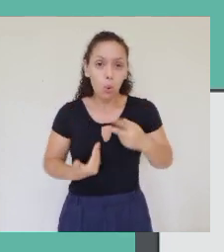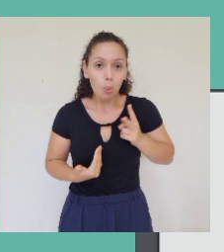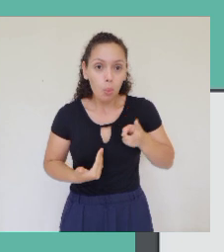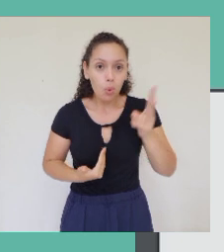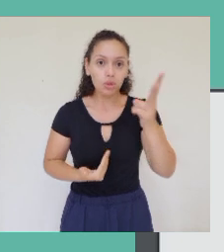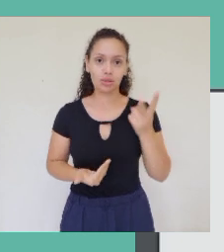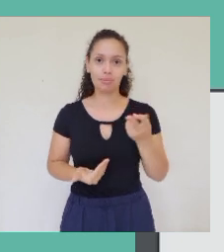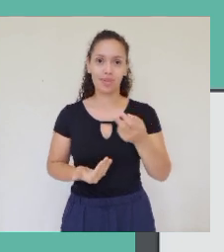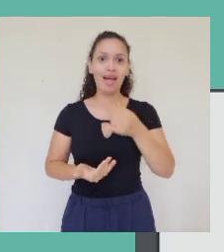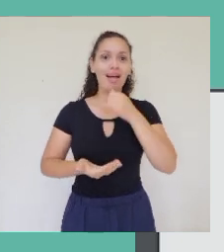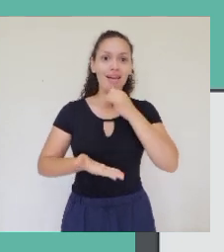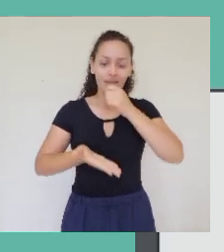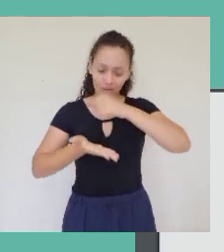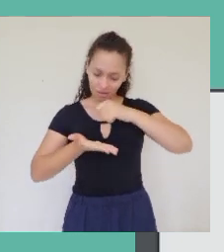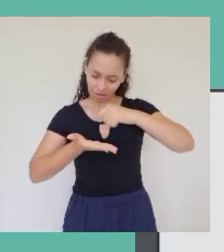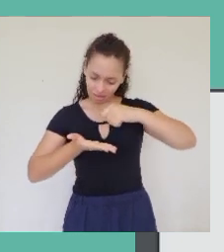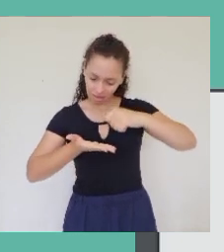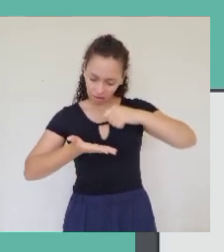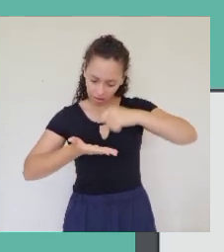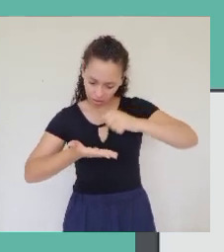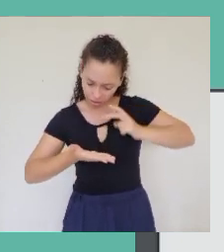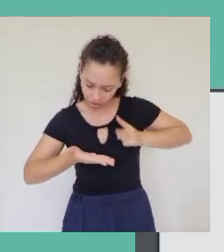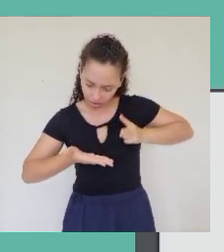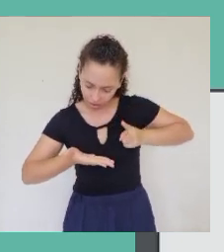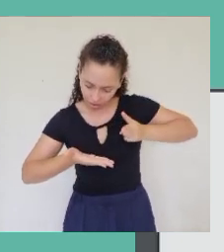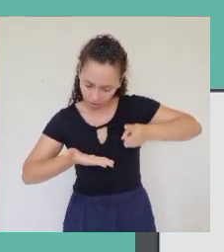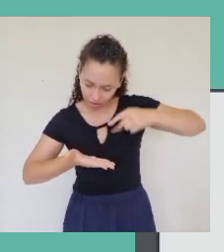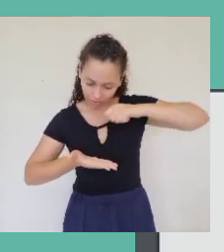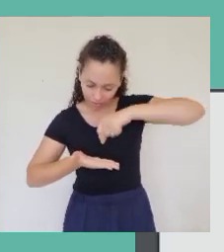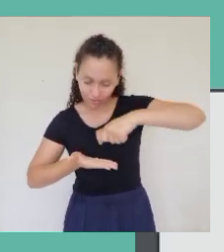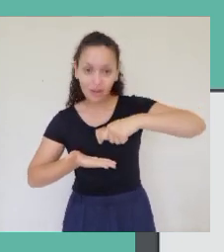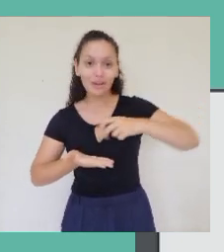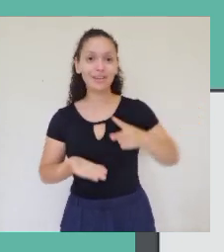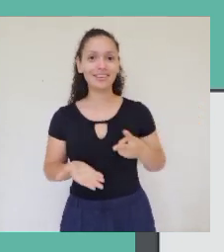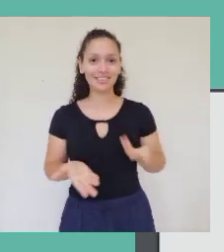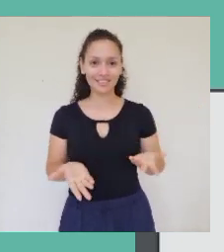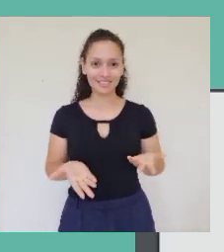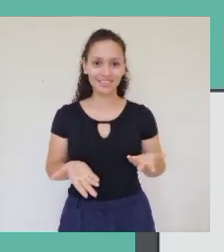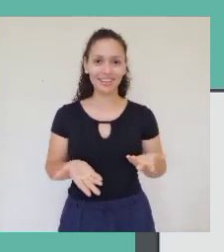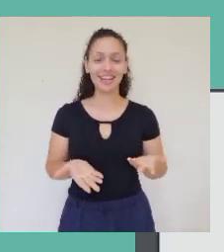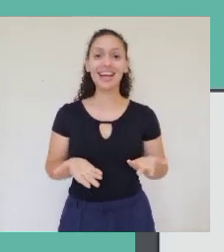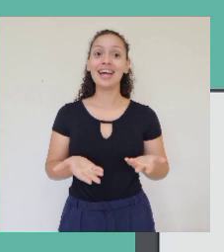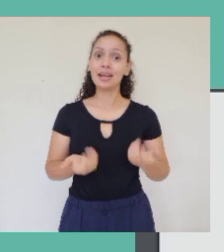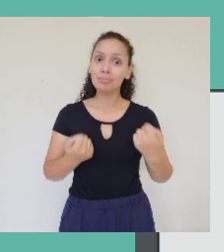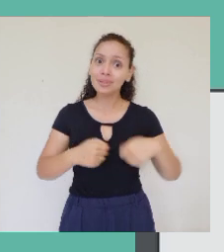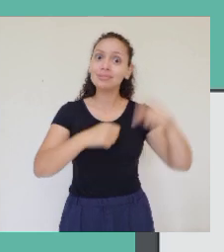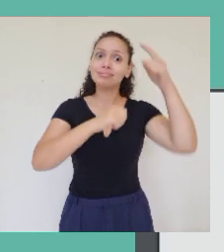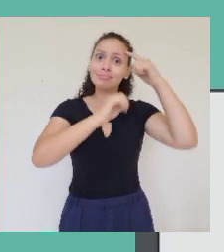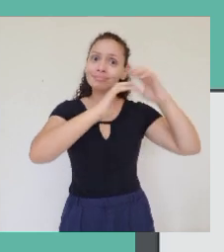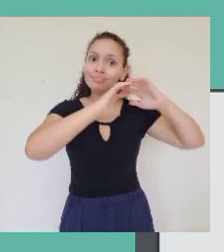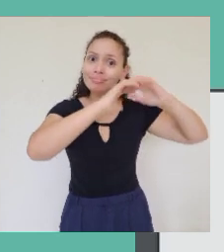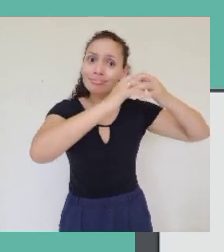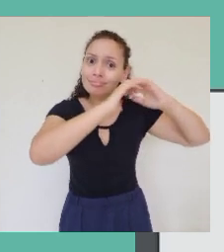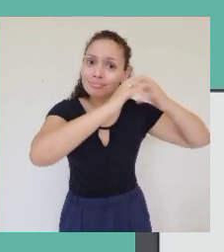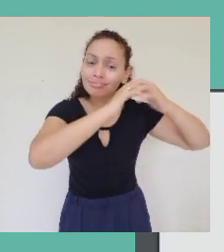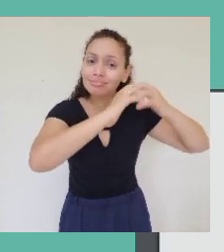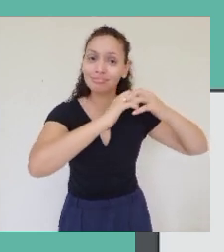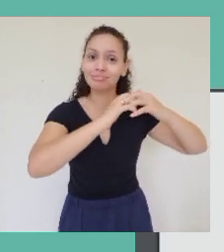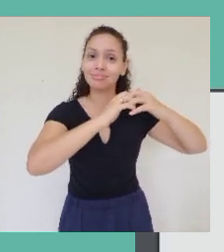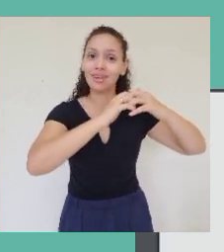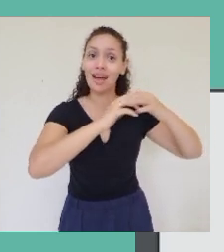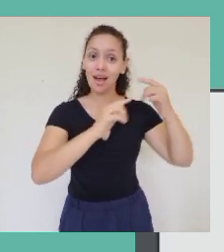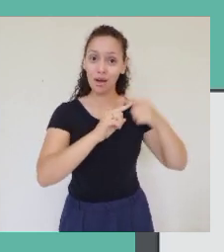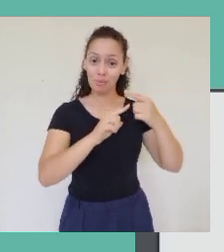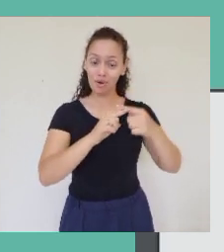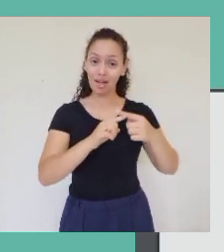quando a gente faz essa reflexão mesmo, porque a graduação, a pós-graduação, né, o trabalho na universidade, estar inserido